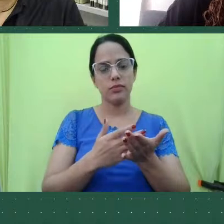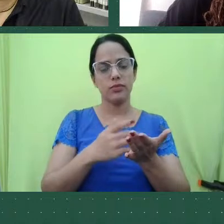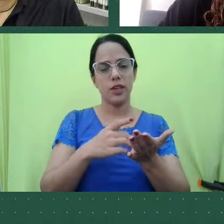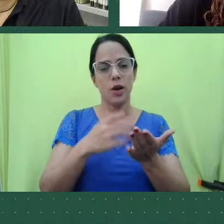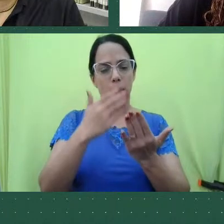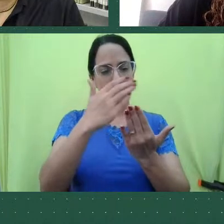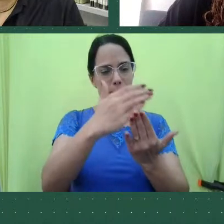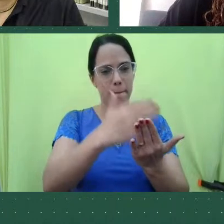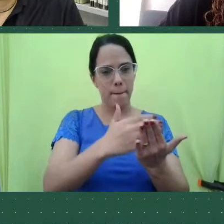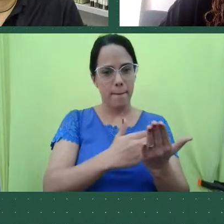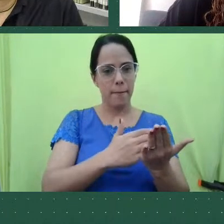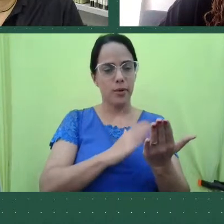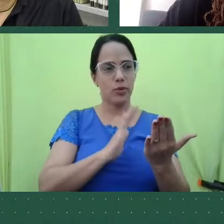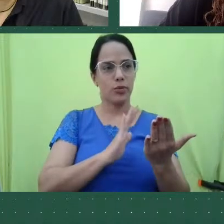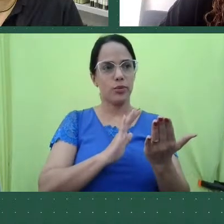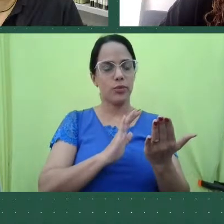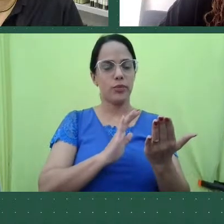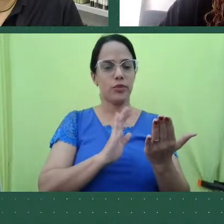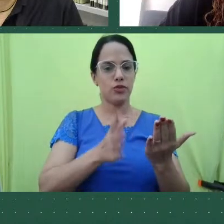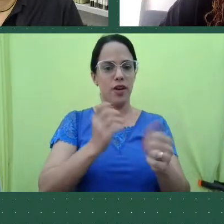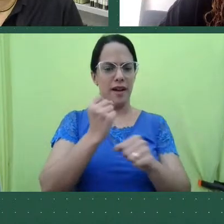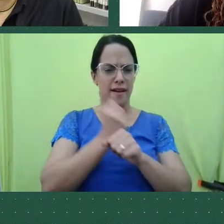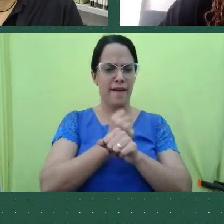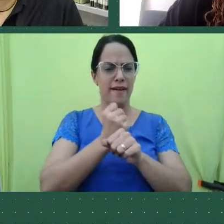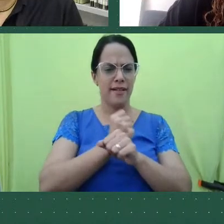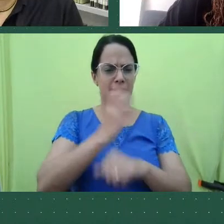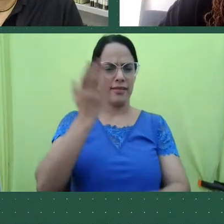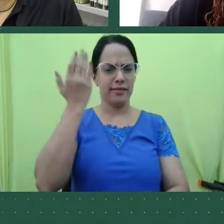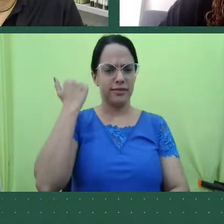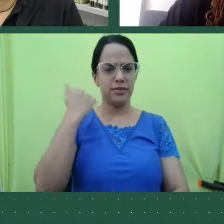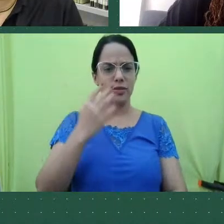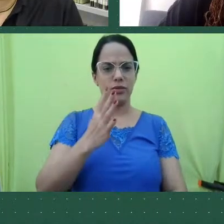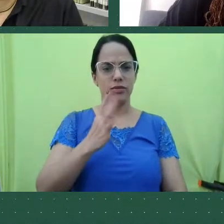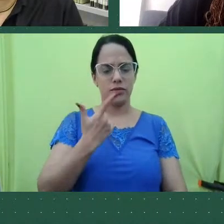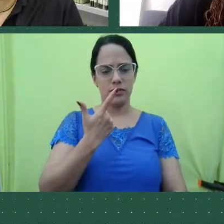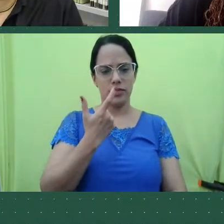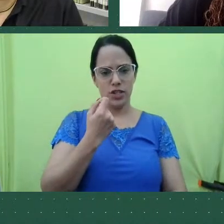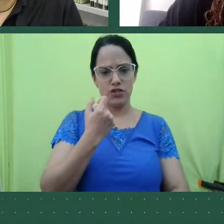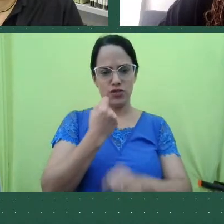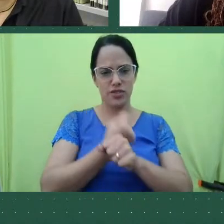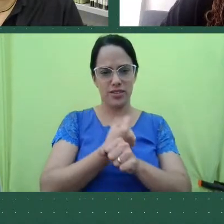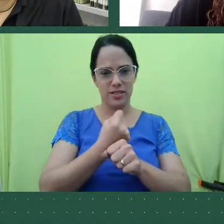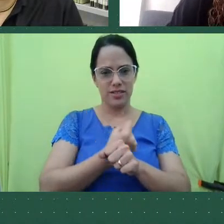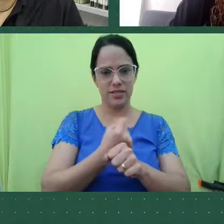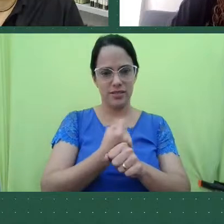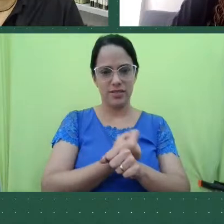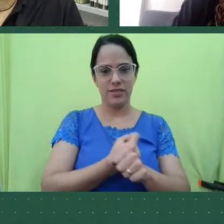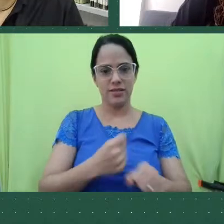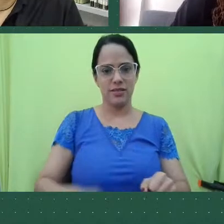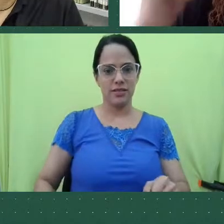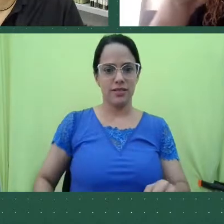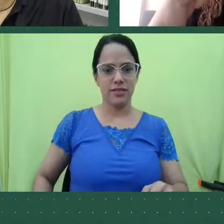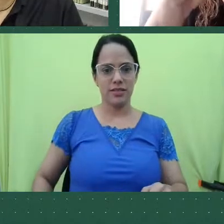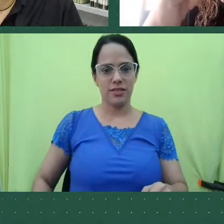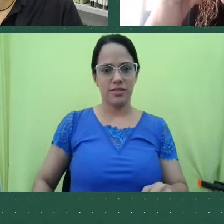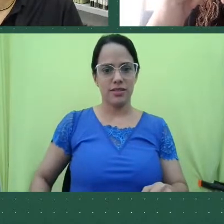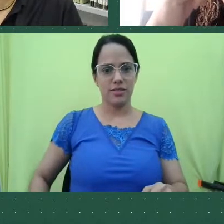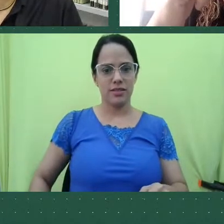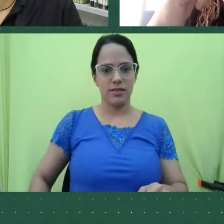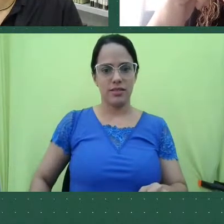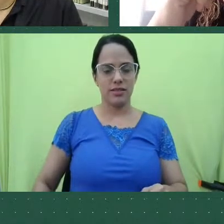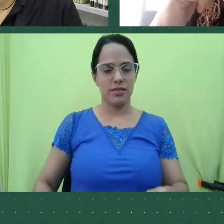há muitos anos atrás. Eu comecei há 20 anos, para ser mais exata.